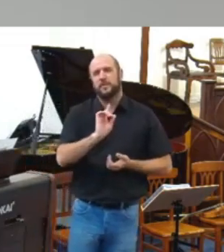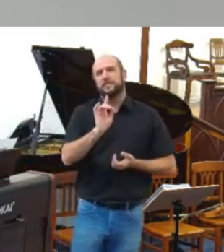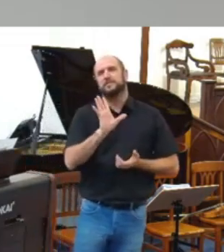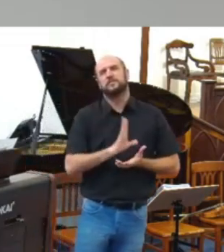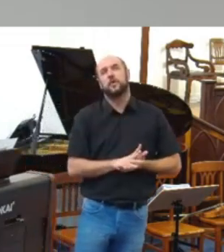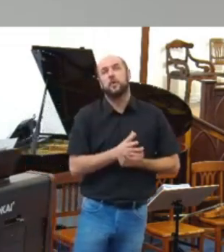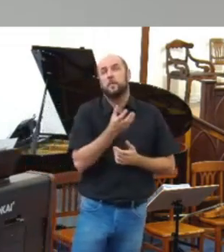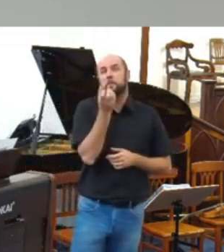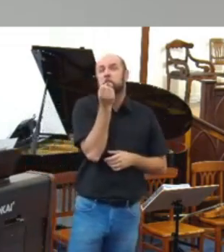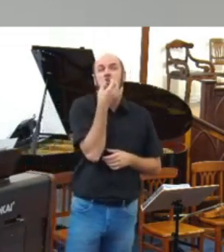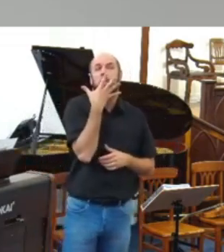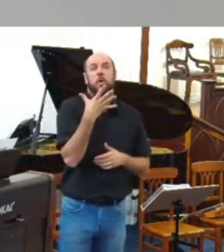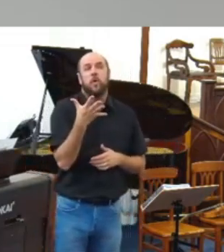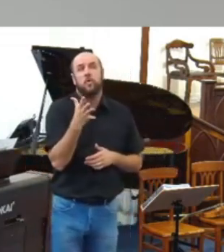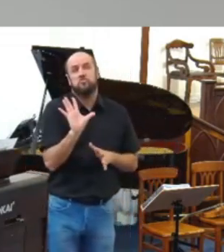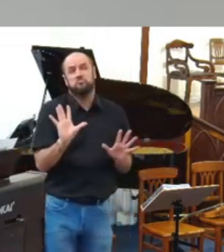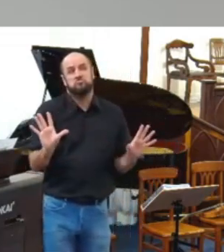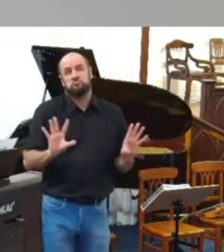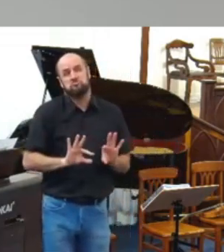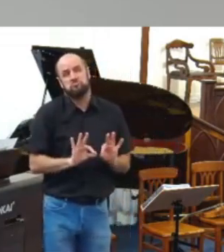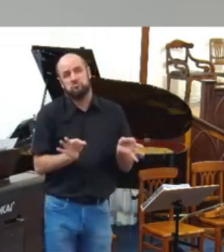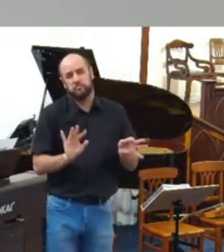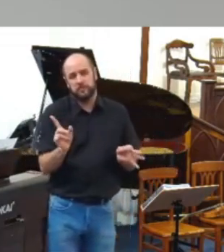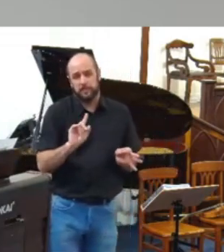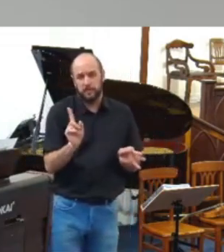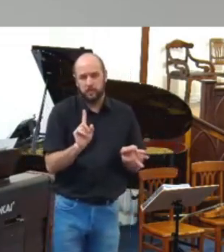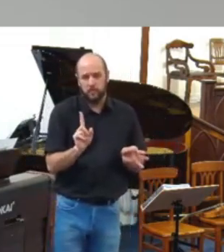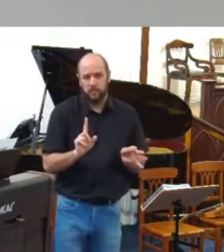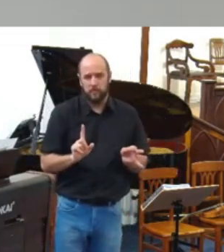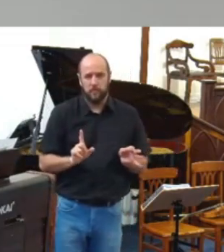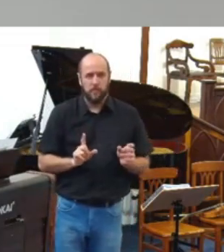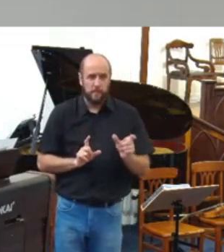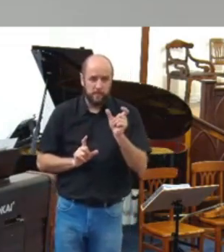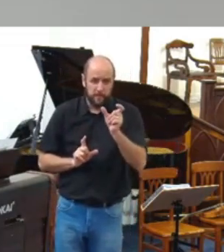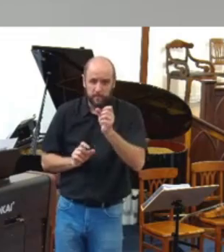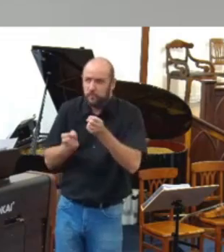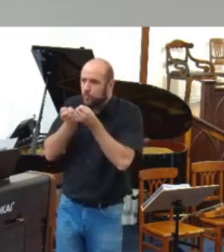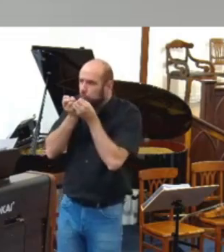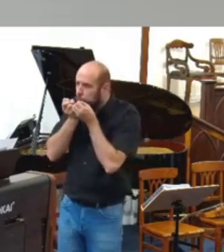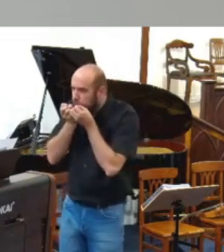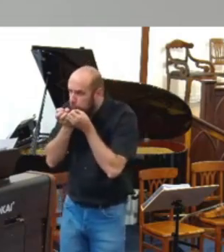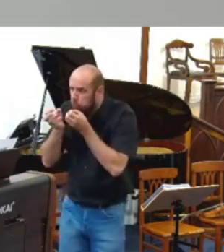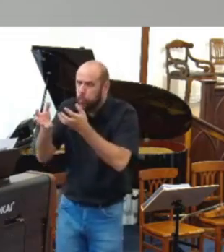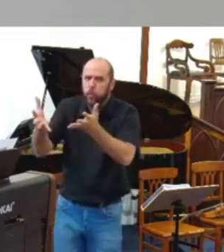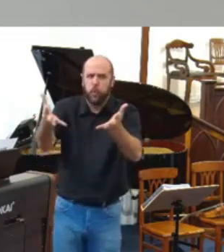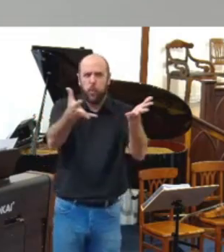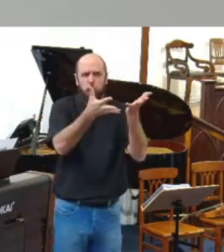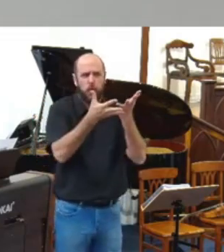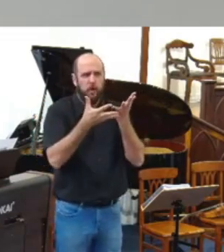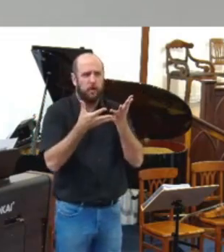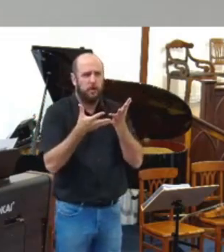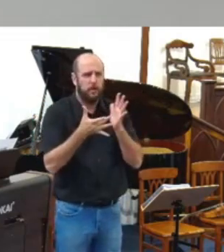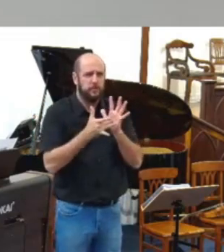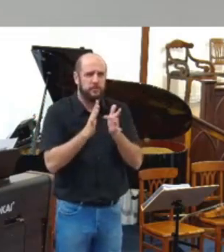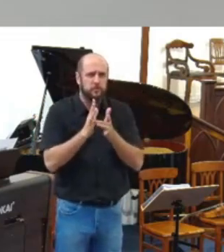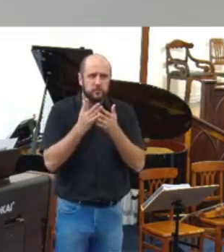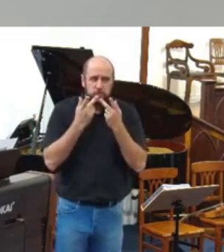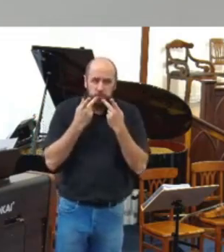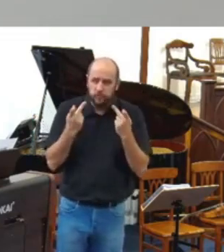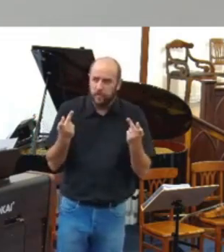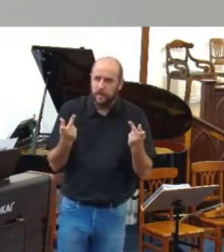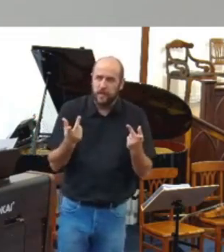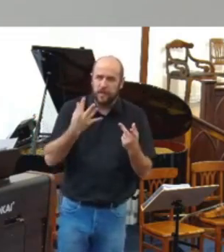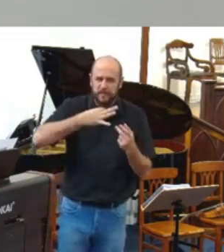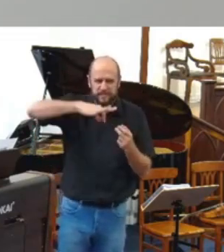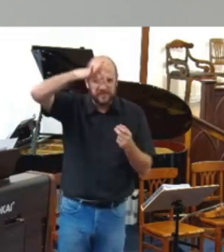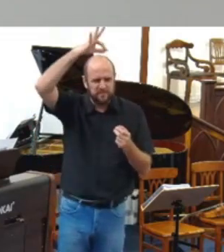ato bondoso, generoso. Não, olha o termo aqui, soprou sobre eles. E disse, recebam o